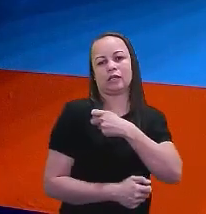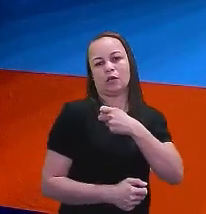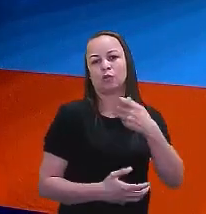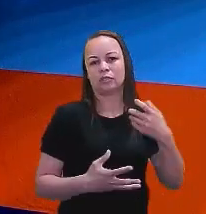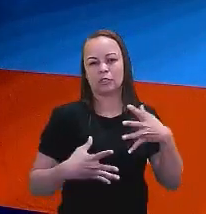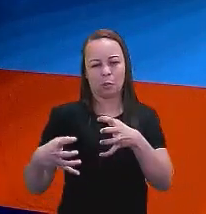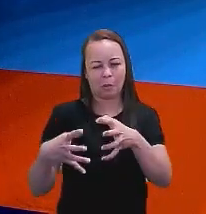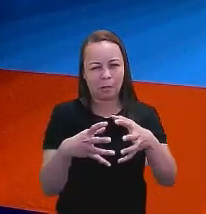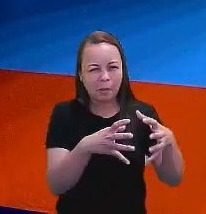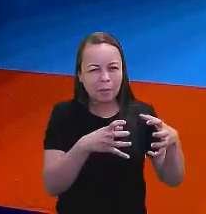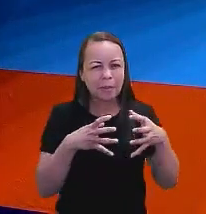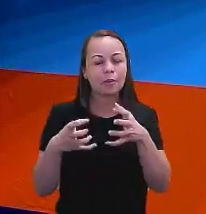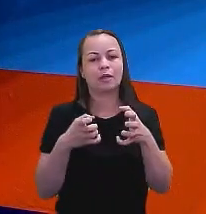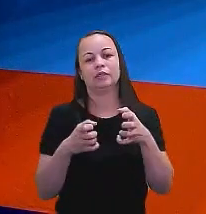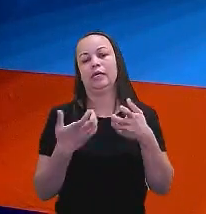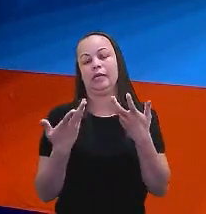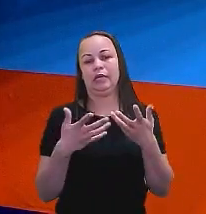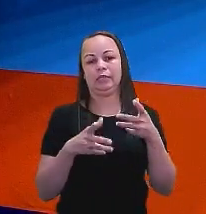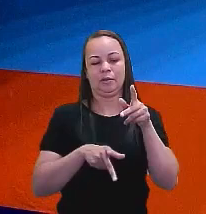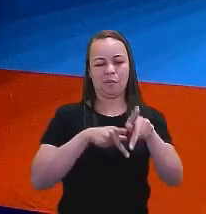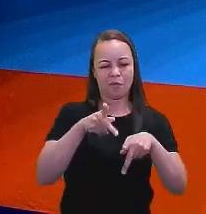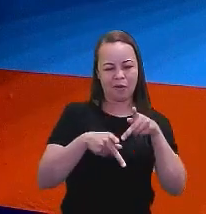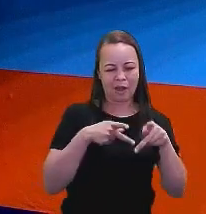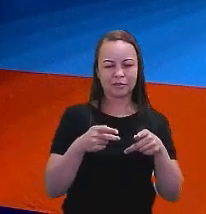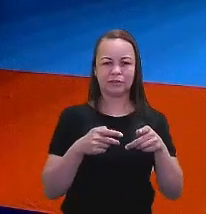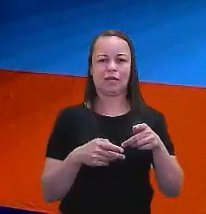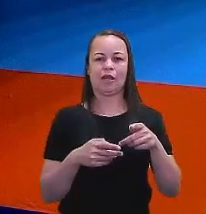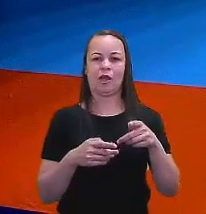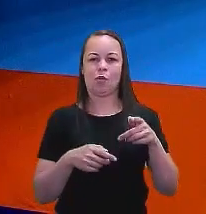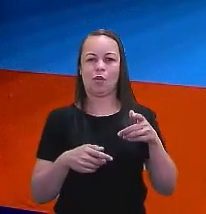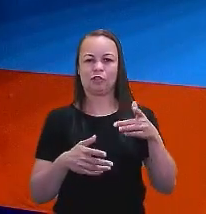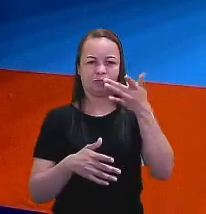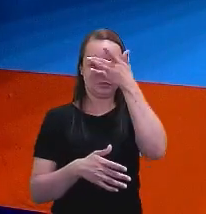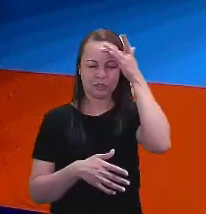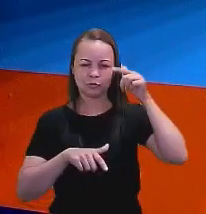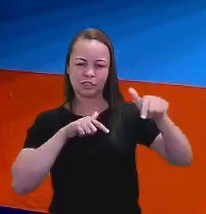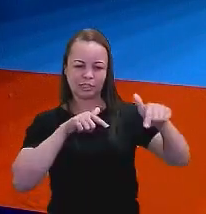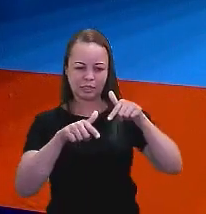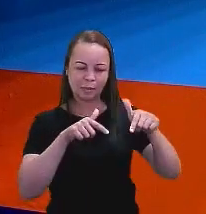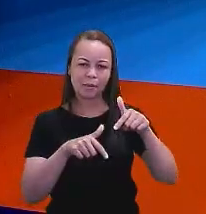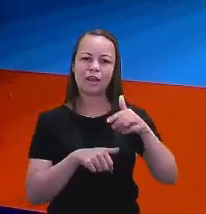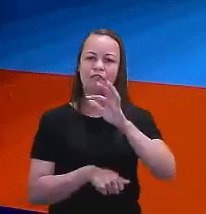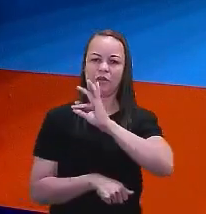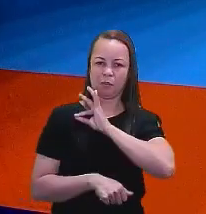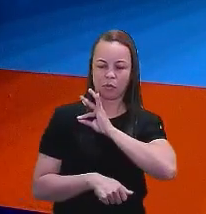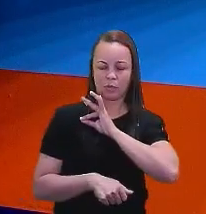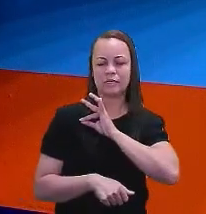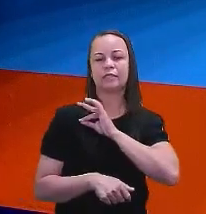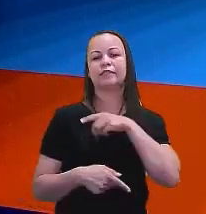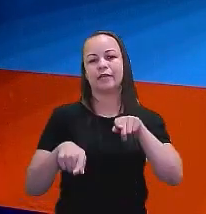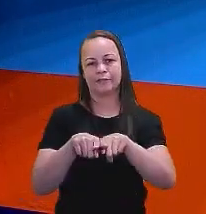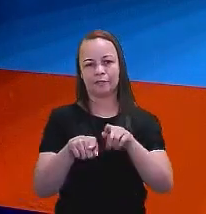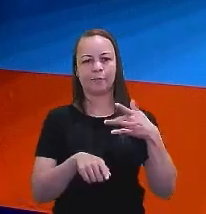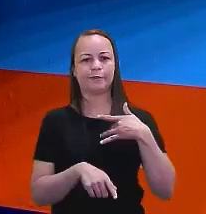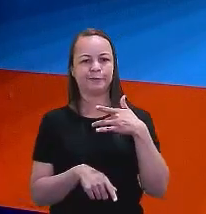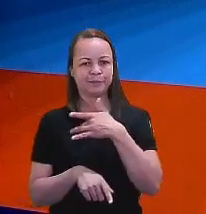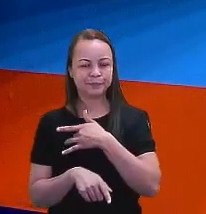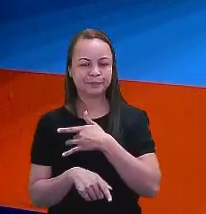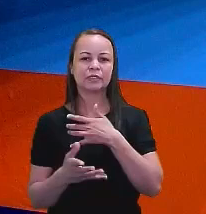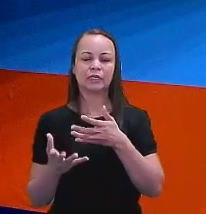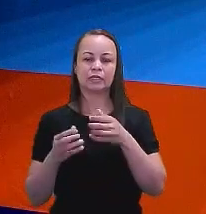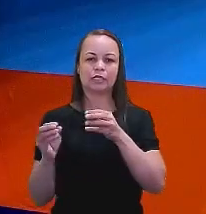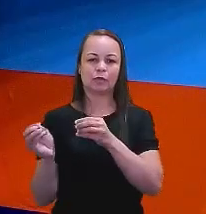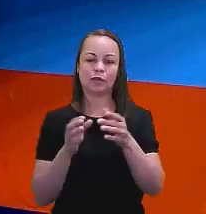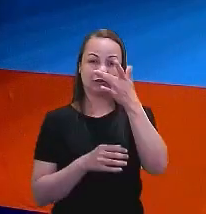a população, a polícia e os agentes de saúde. Esse conflito gerou uma quantidade de mortos, uma quantidade de pessoas deportadas,